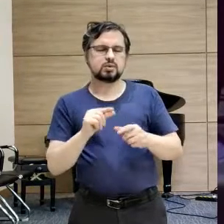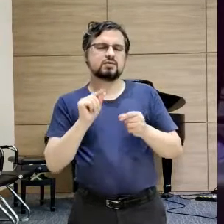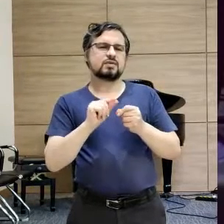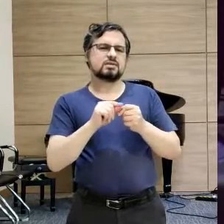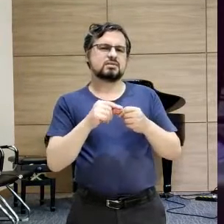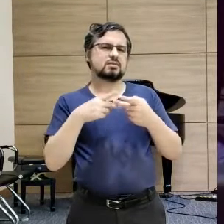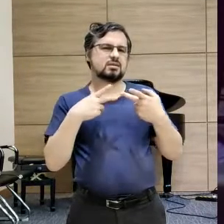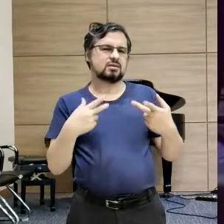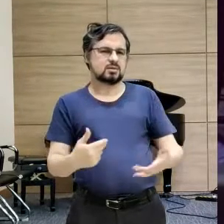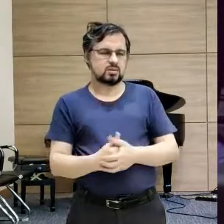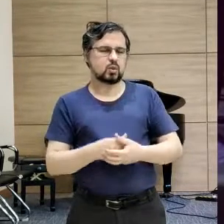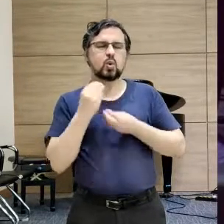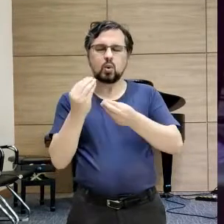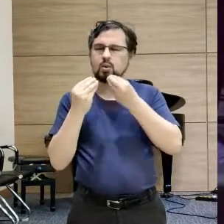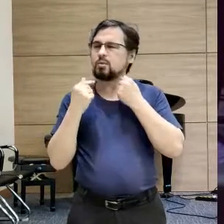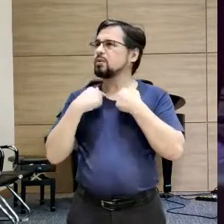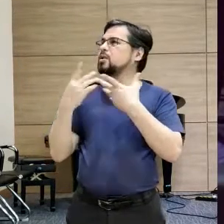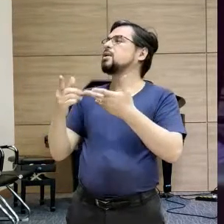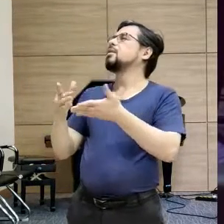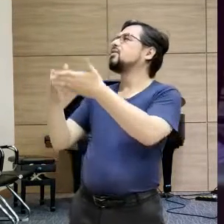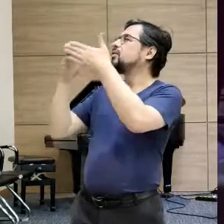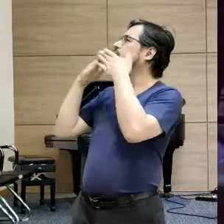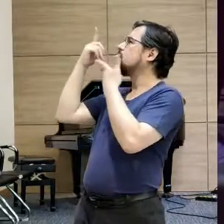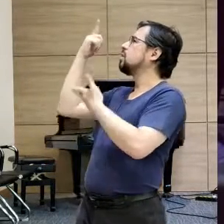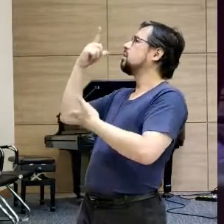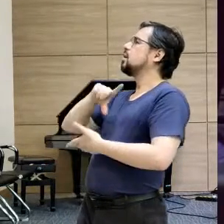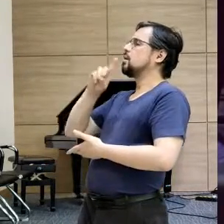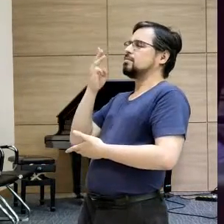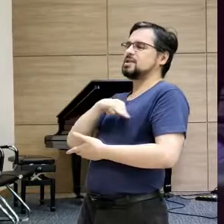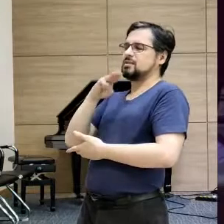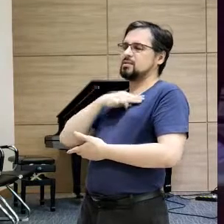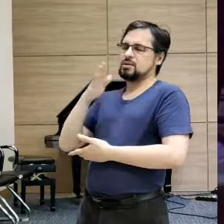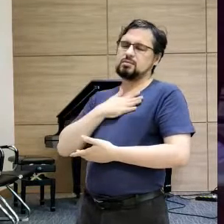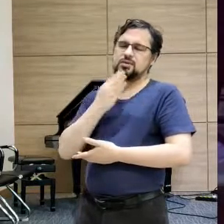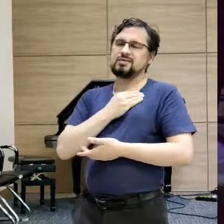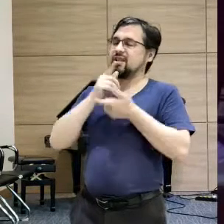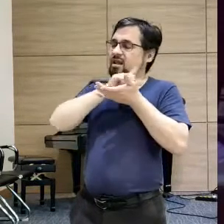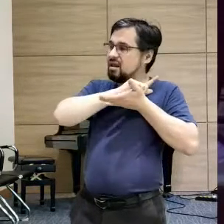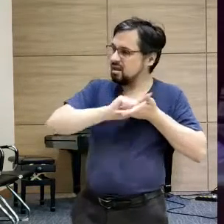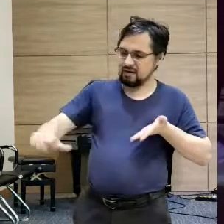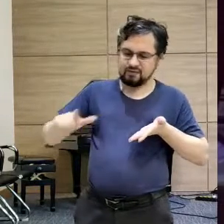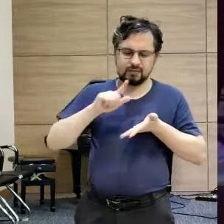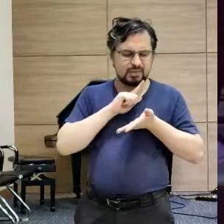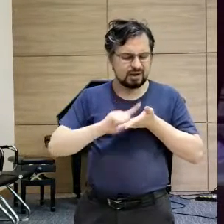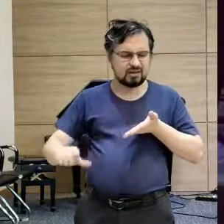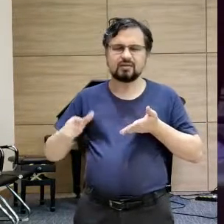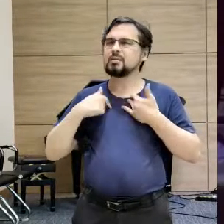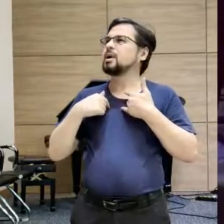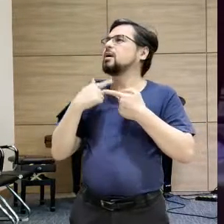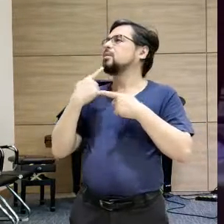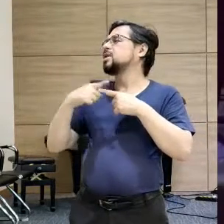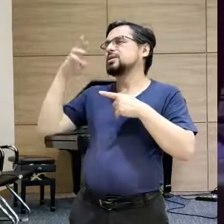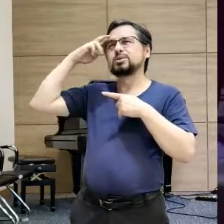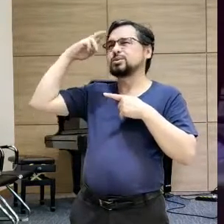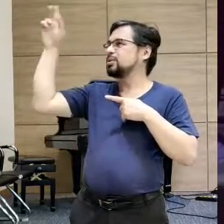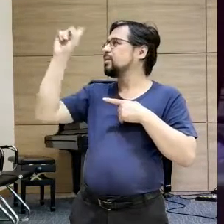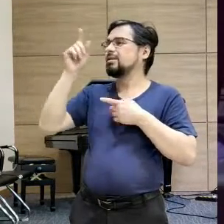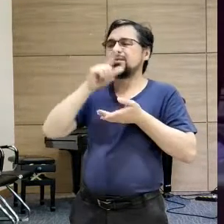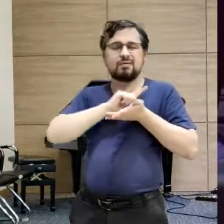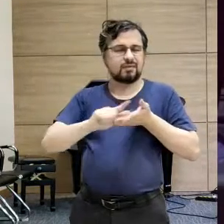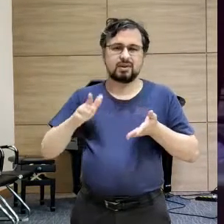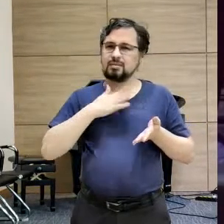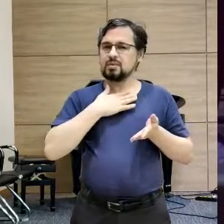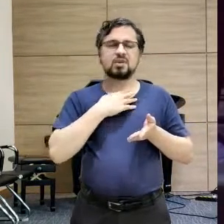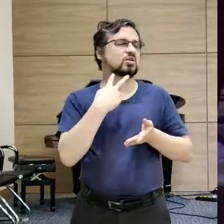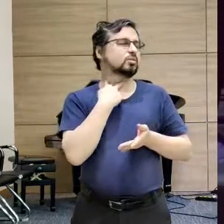Como, Senhor? Tem misericórdia. Lava-me. Porque se o Senhor não me lavar, eu não tenho